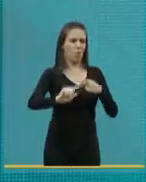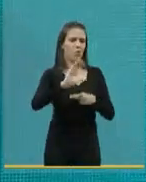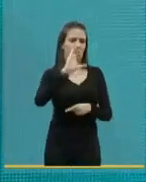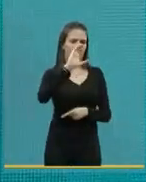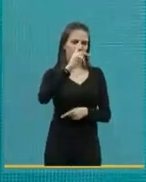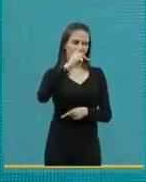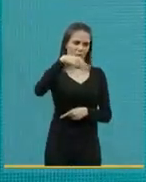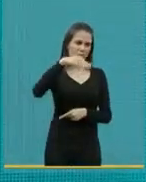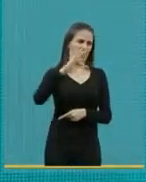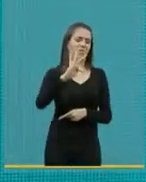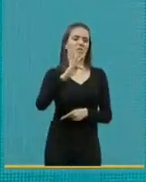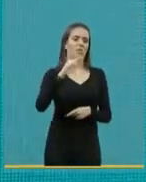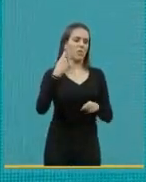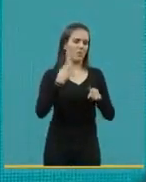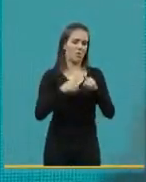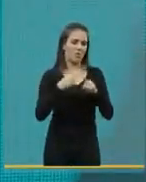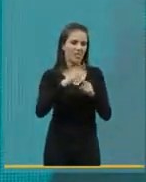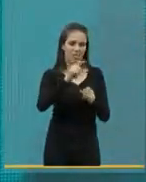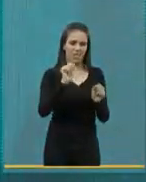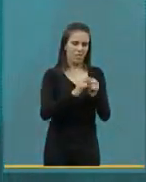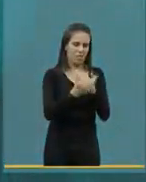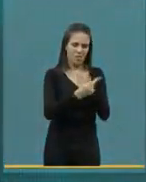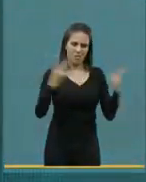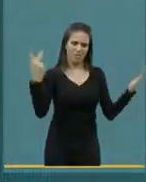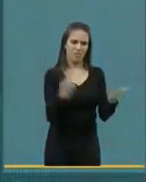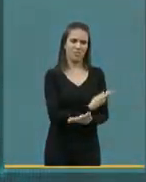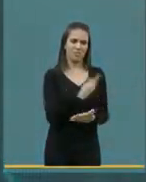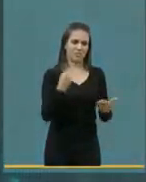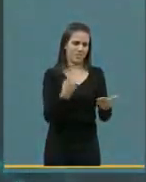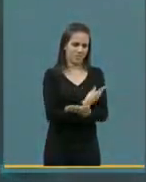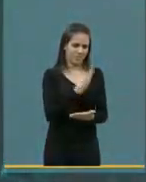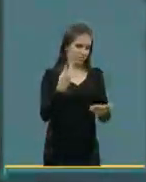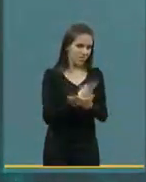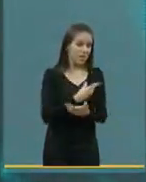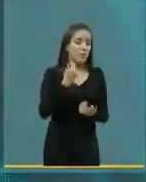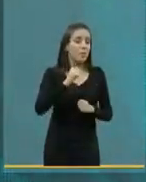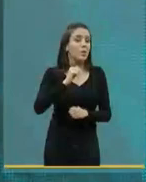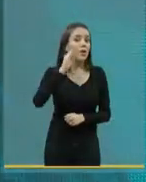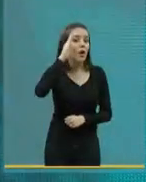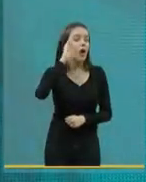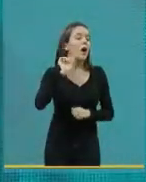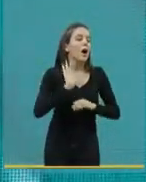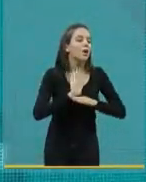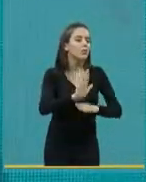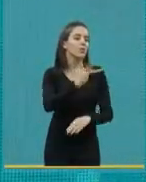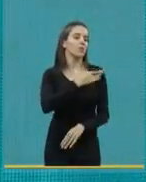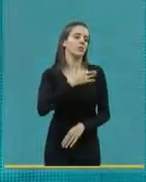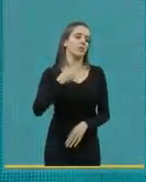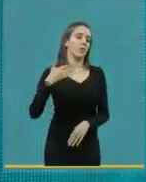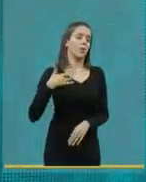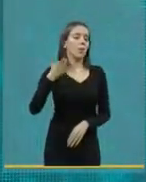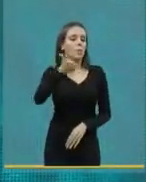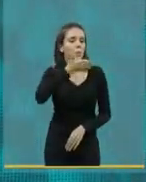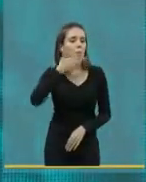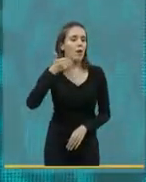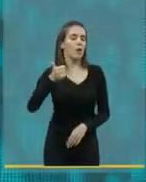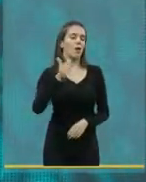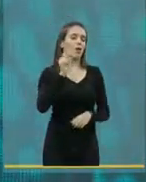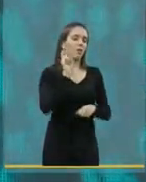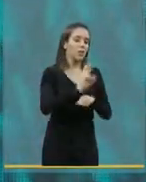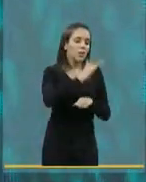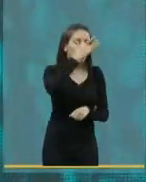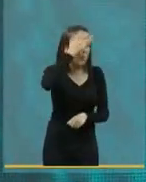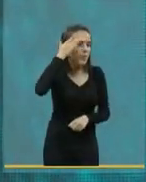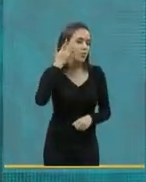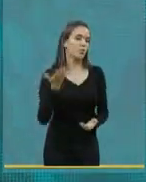ela foi utilizada de uma forma te ver tida em lugar de ser usada para a saúde para melhorar a qualidade do atendimento para